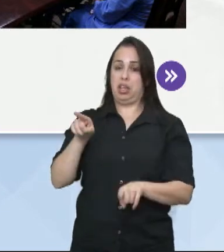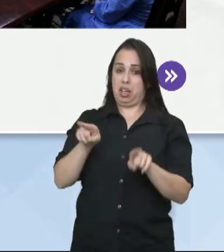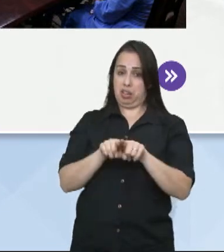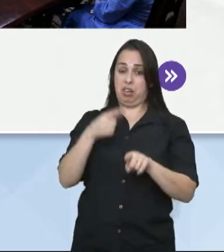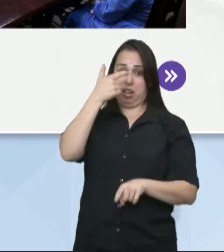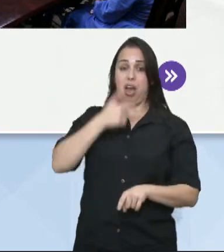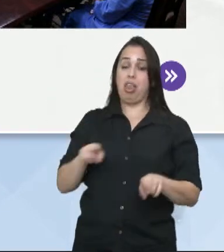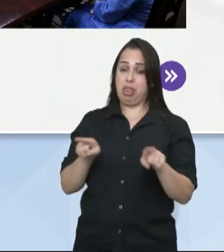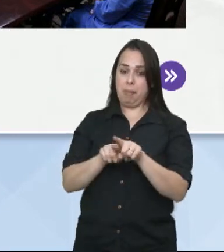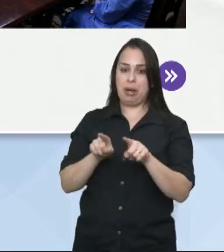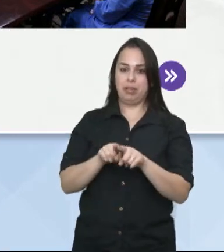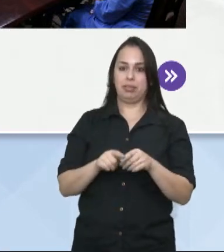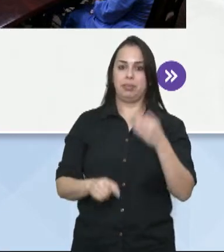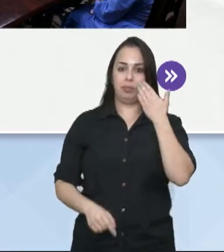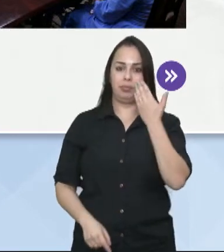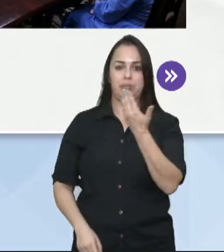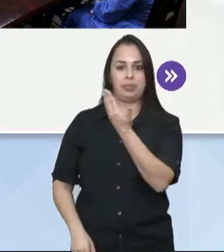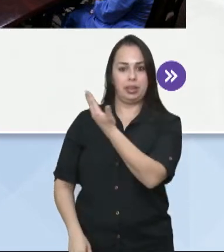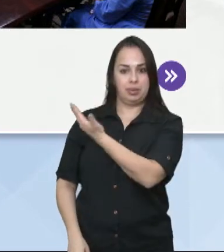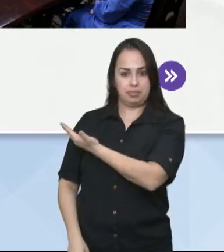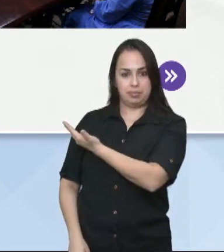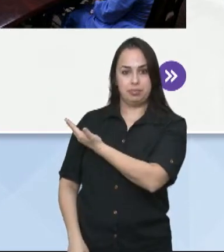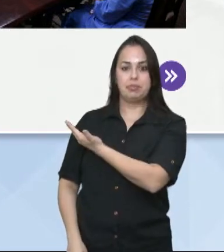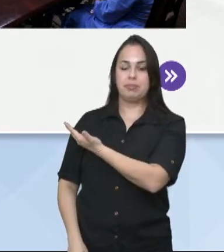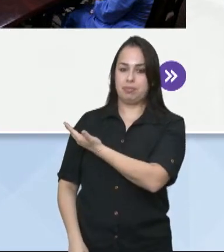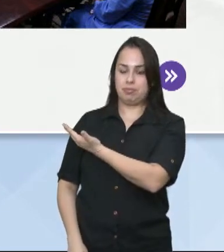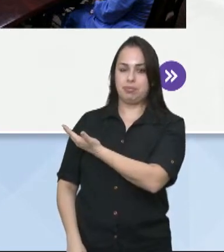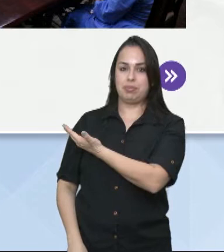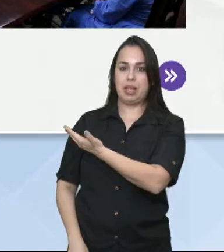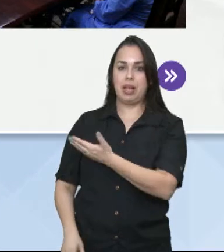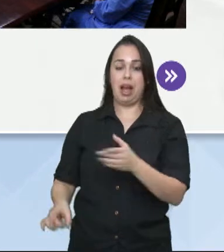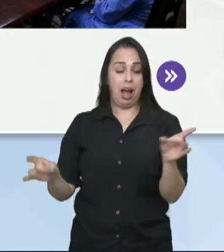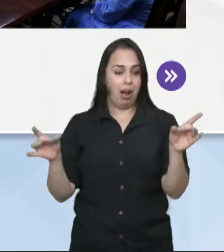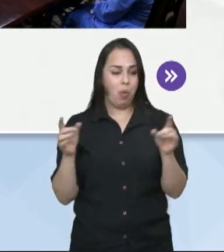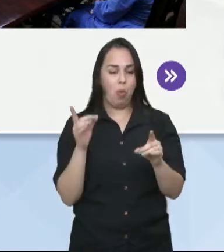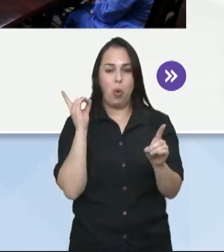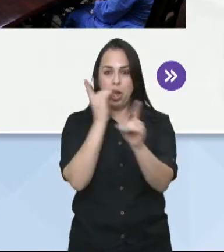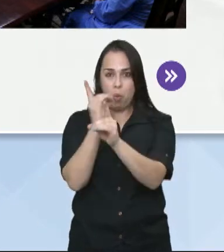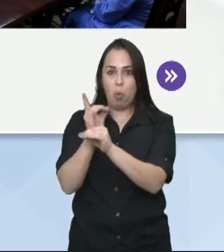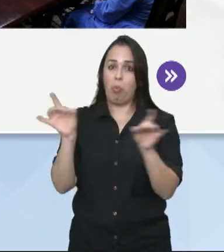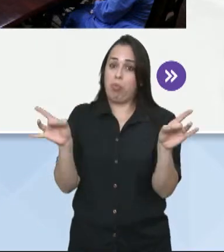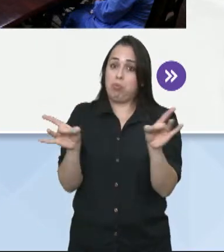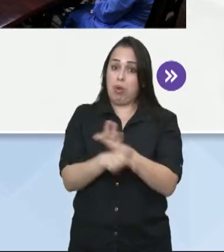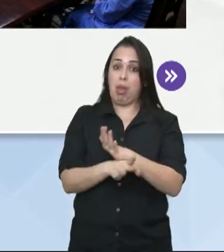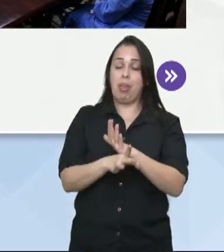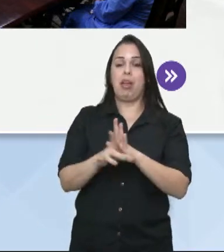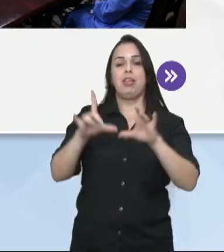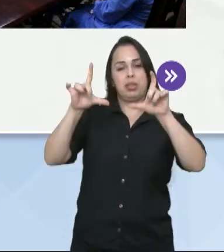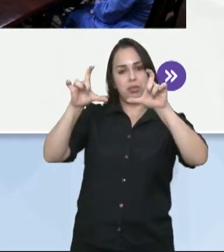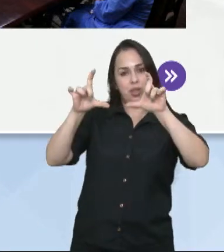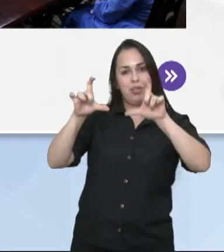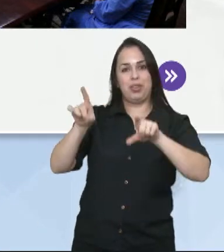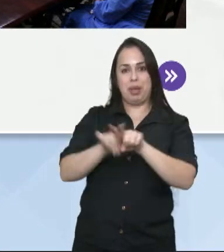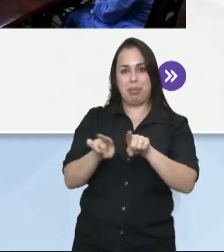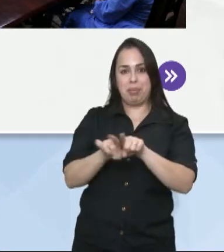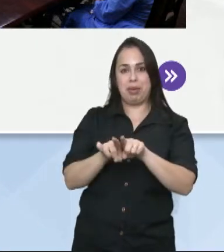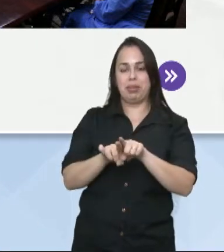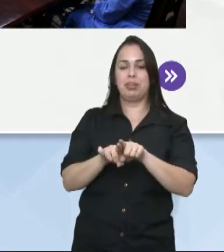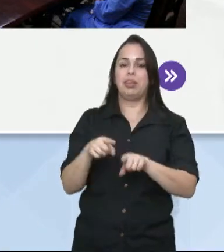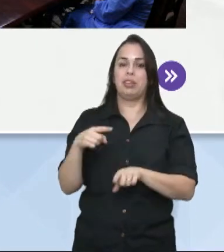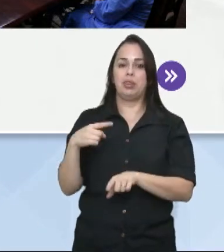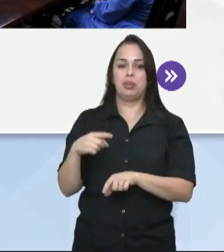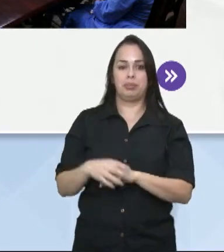nós temos essa foto da nossa saída desse encontro tão maravilhoso com a Lu. E também